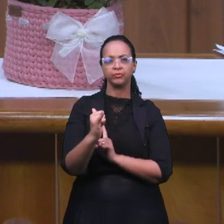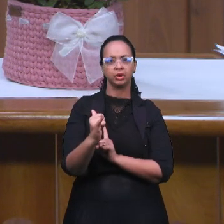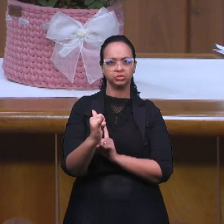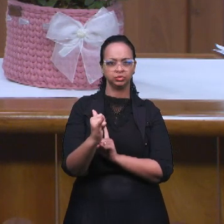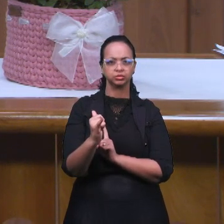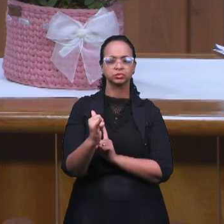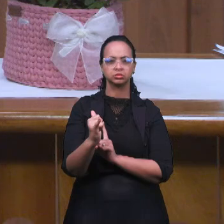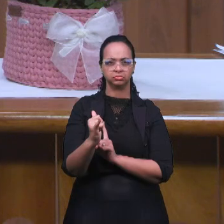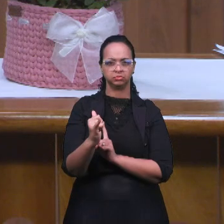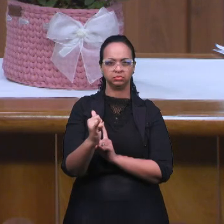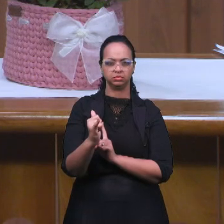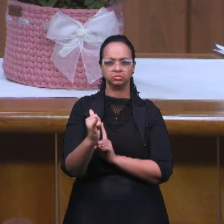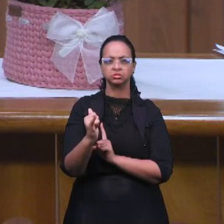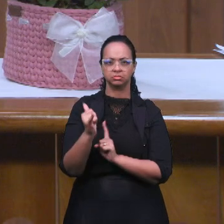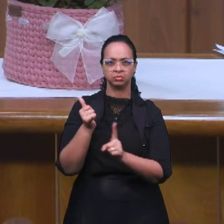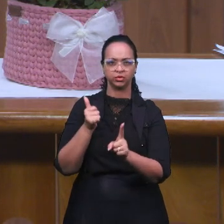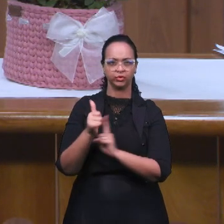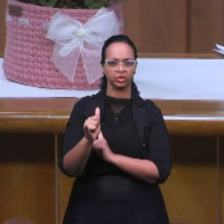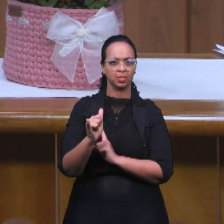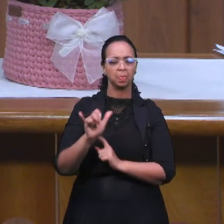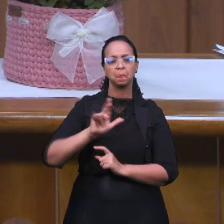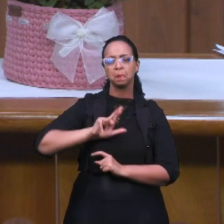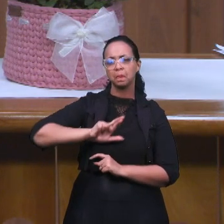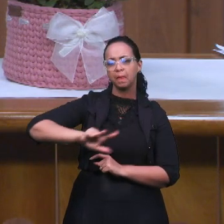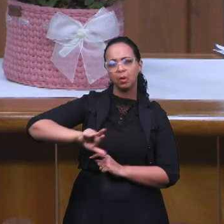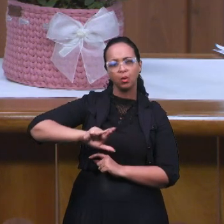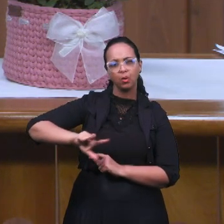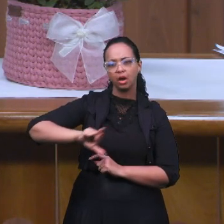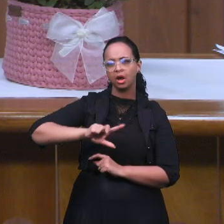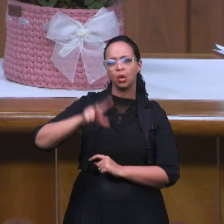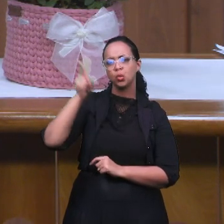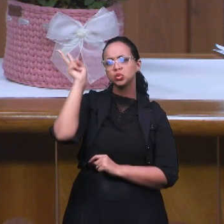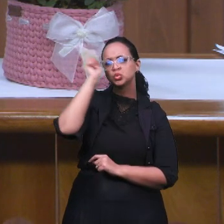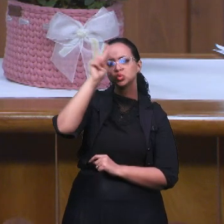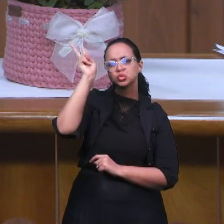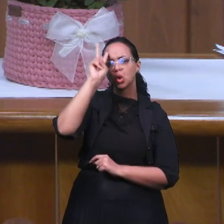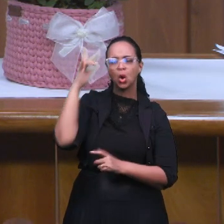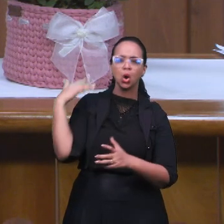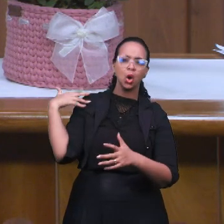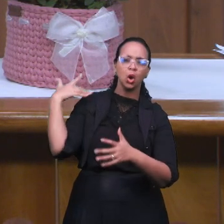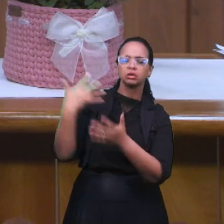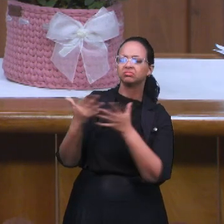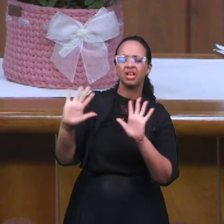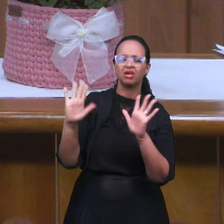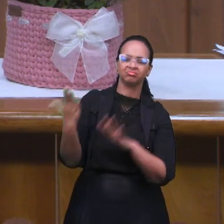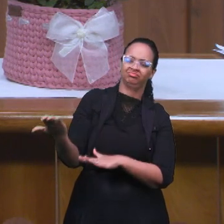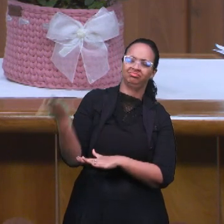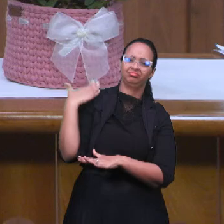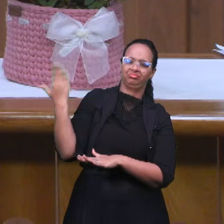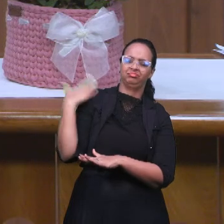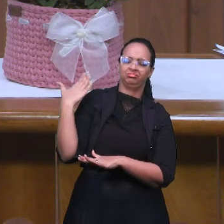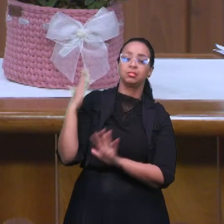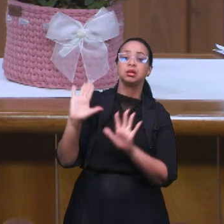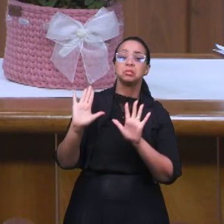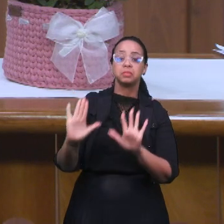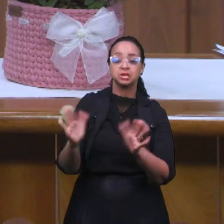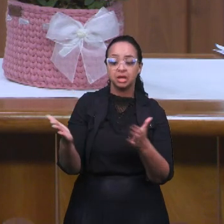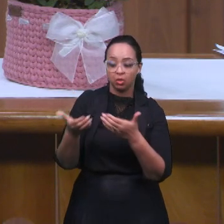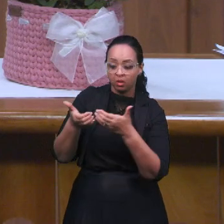profético. Não é o histórico, ficou lá para trás. E agora é